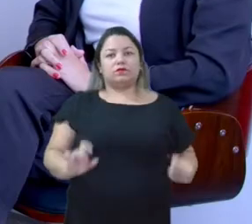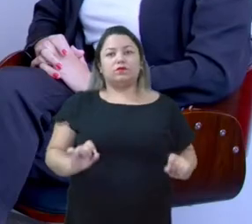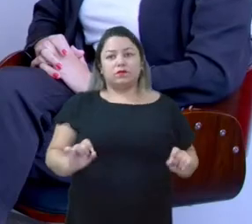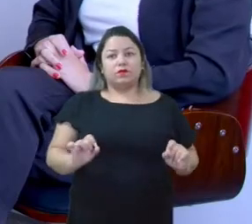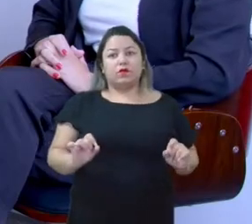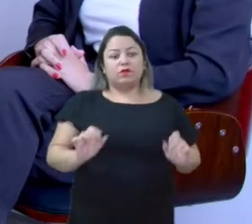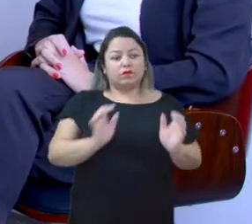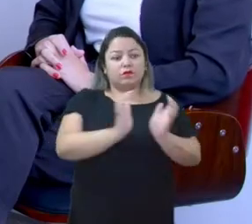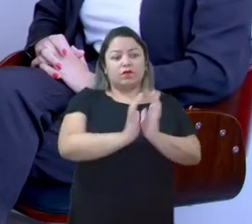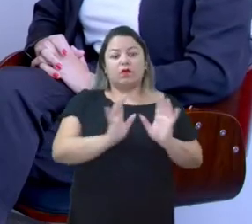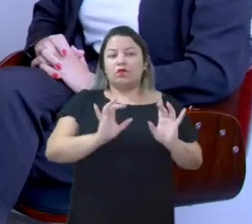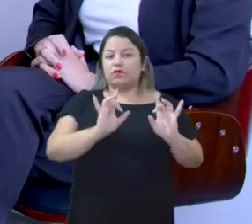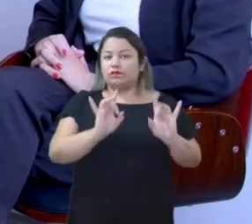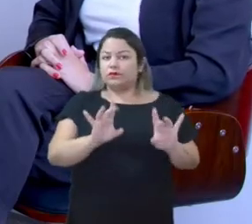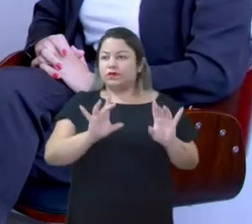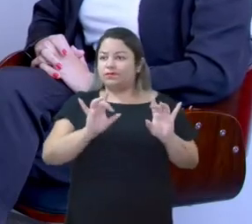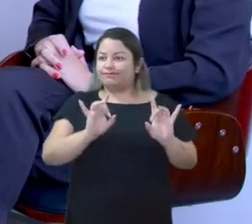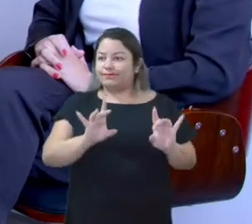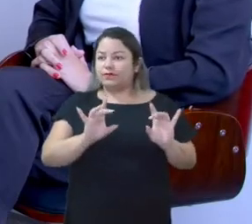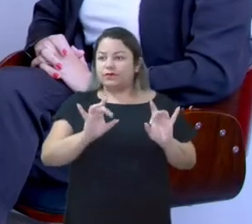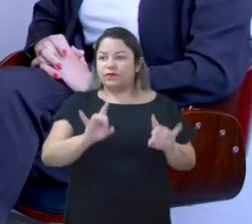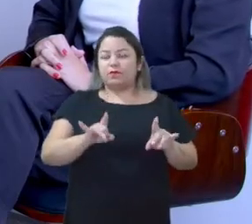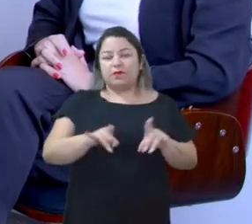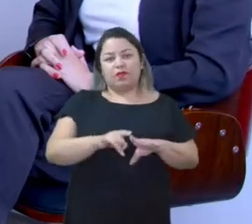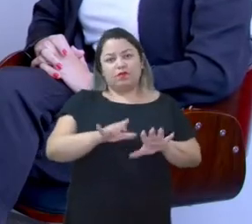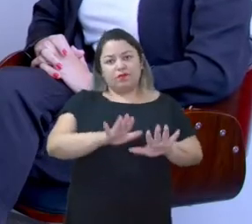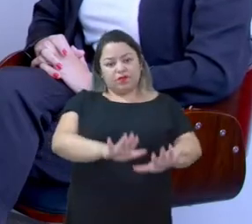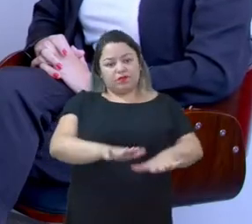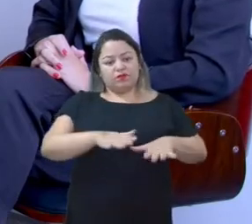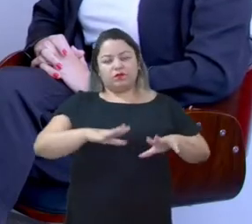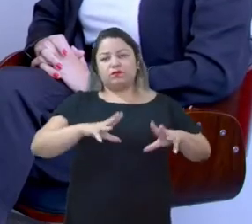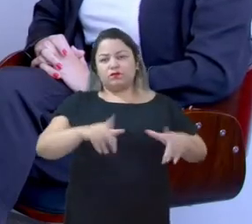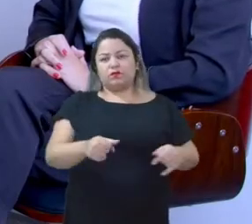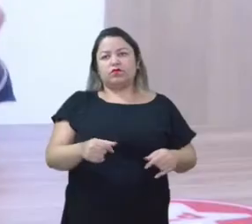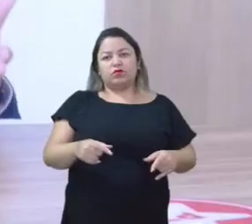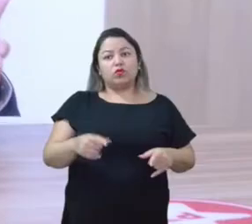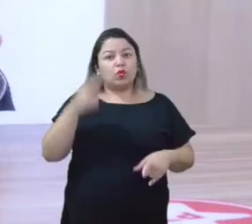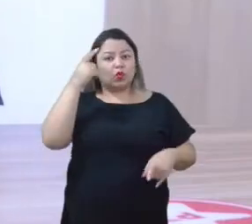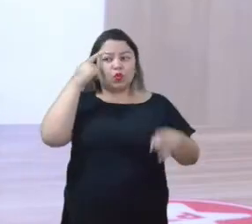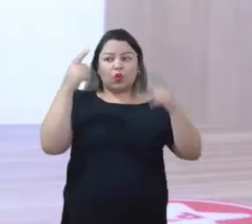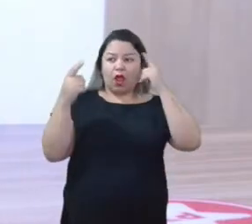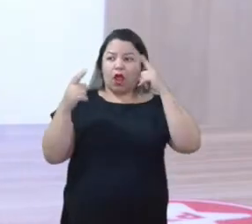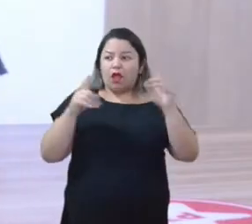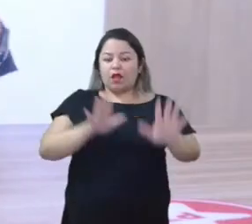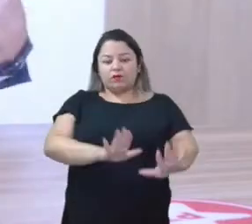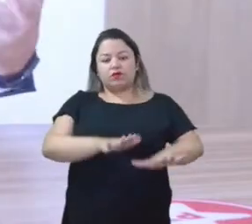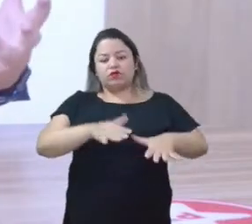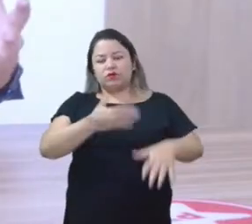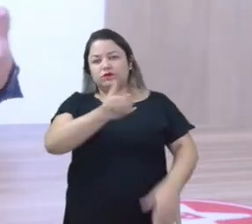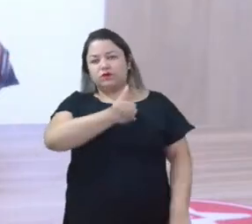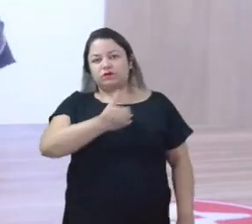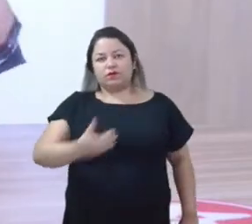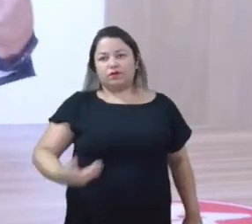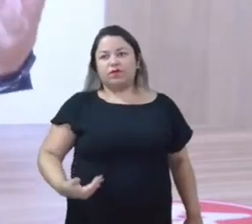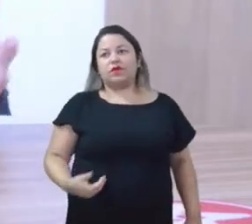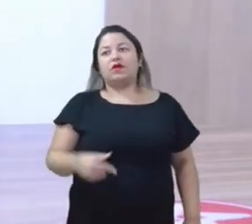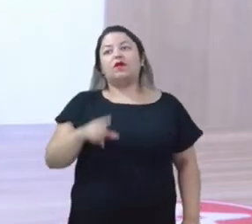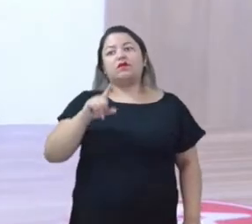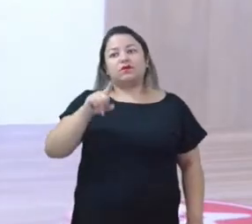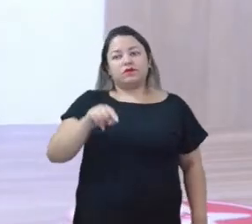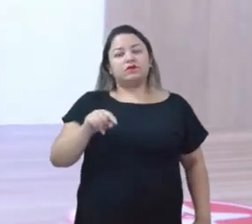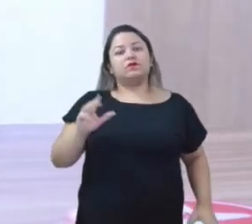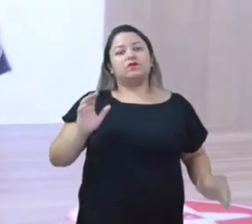comissão especial e o plenário, todas as ideias, as audiências públicas serão